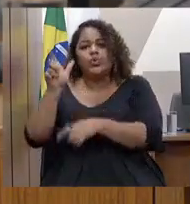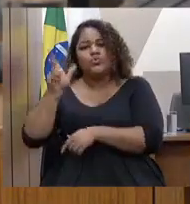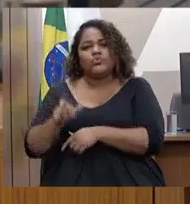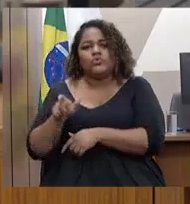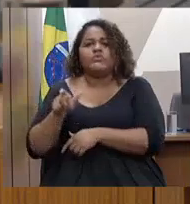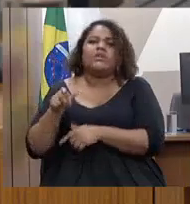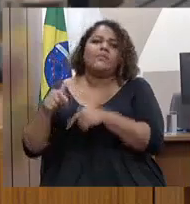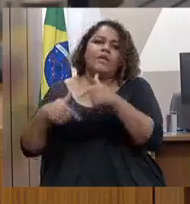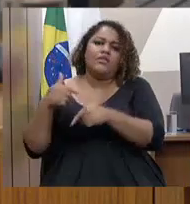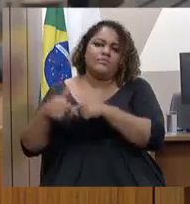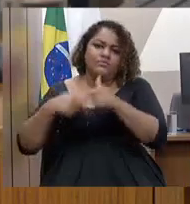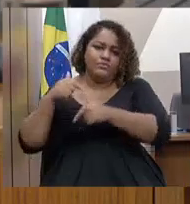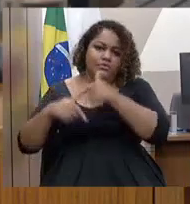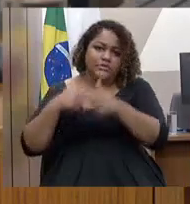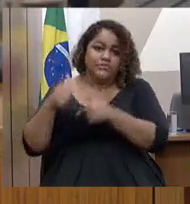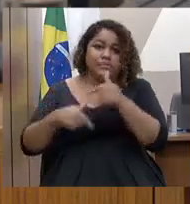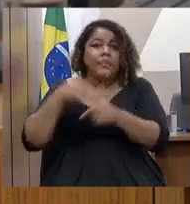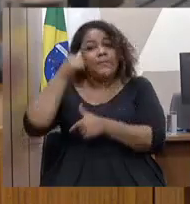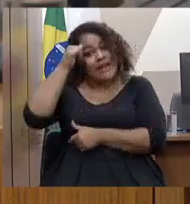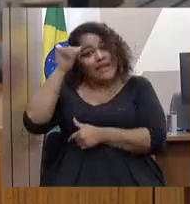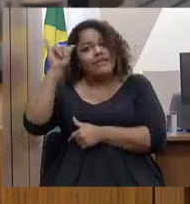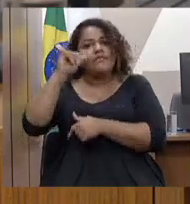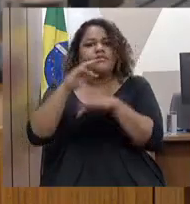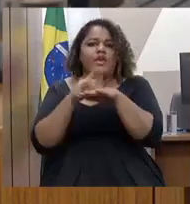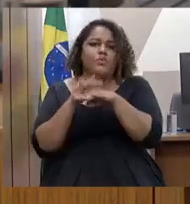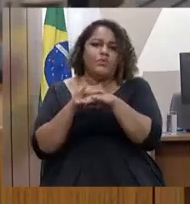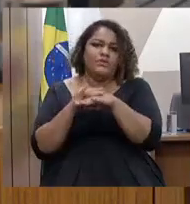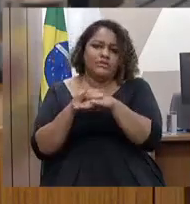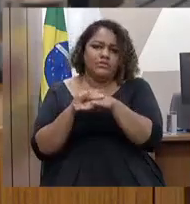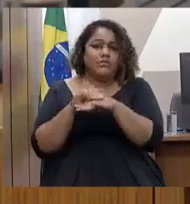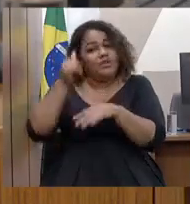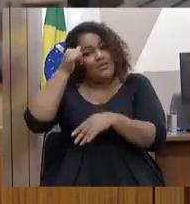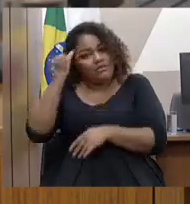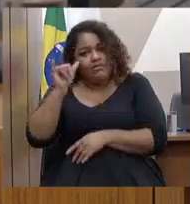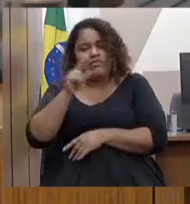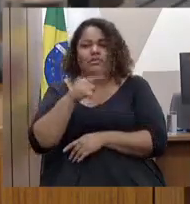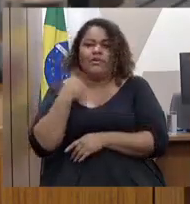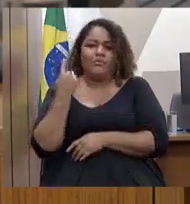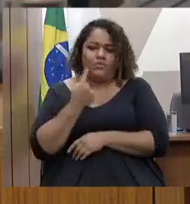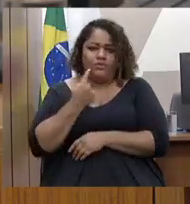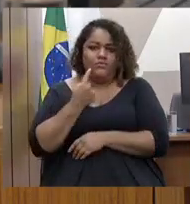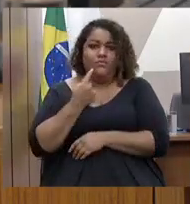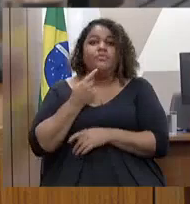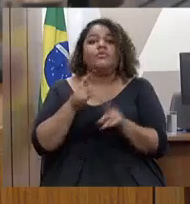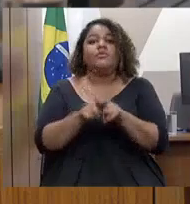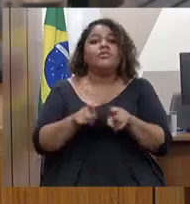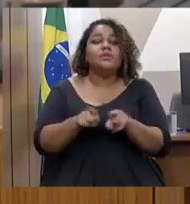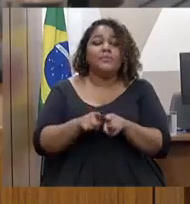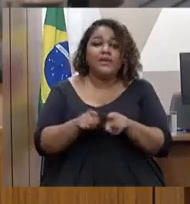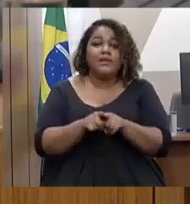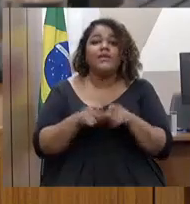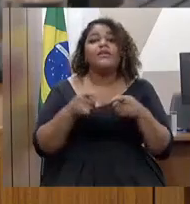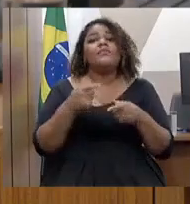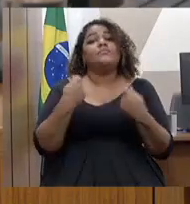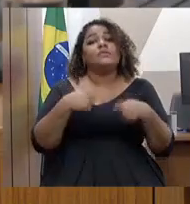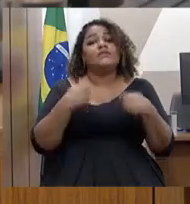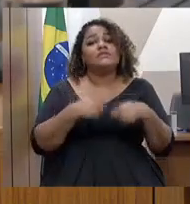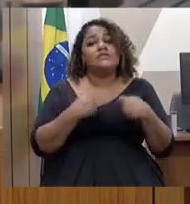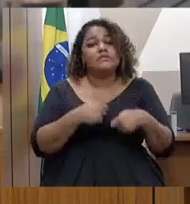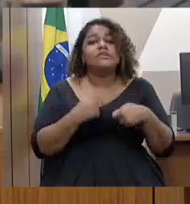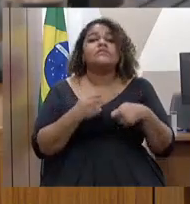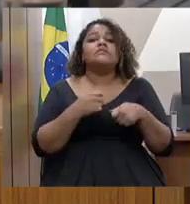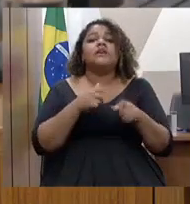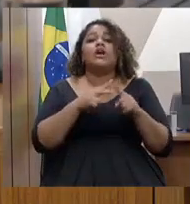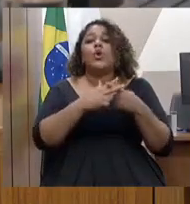apoiar né exigir também né a reestruturação da fundação fundação